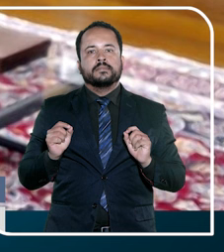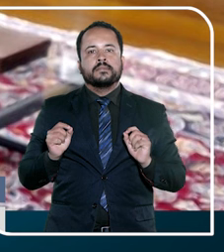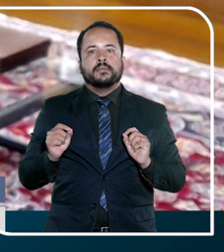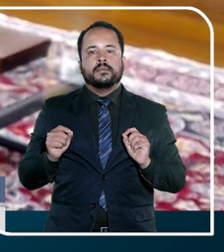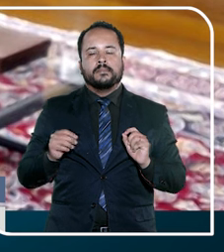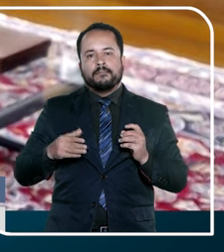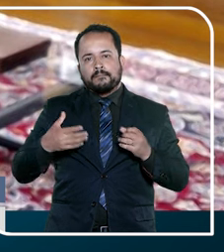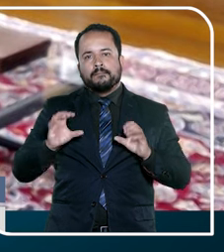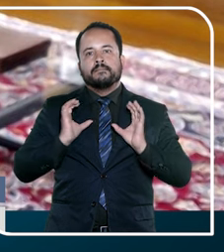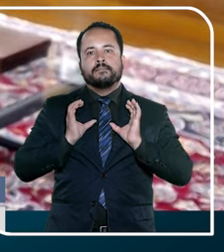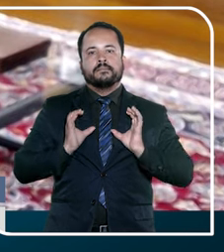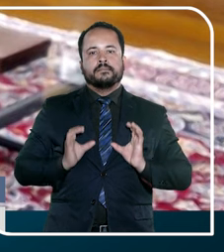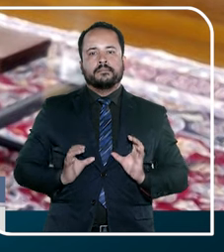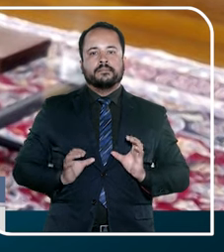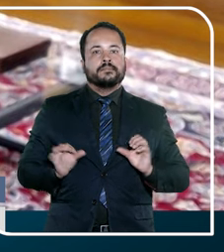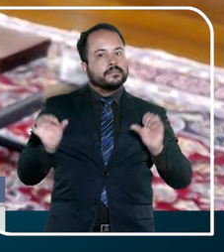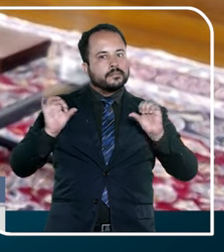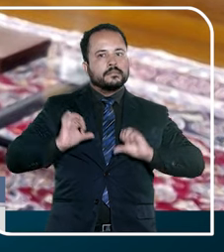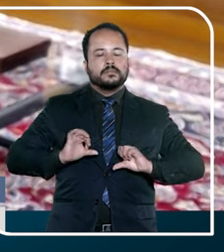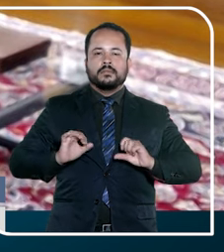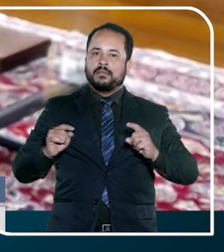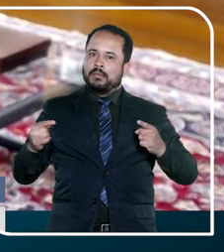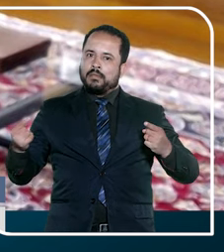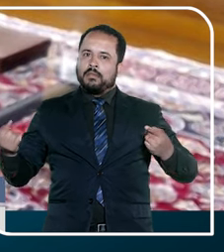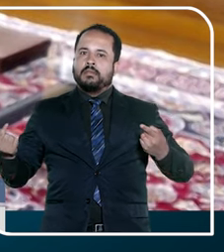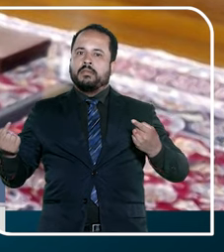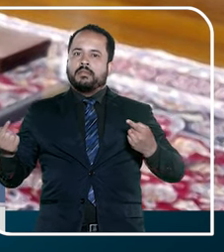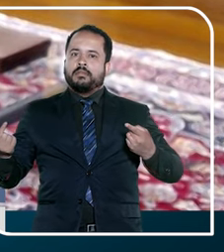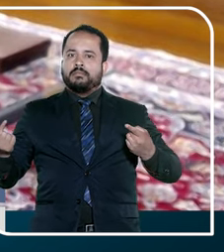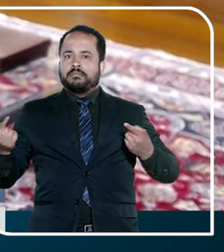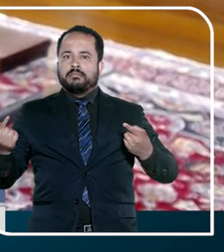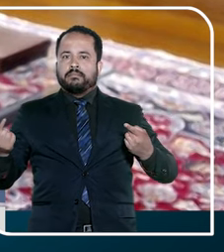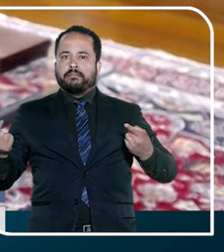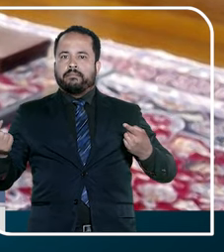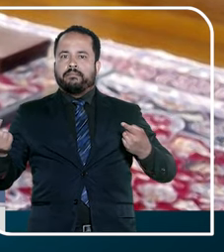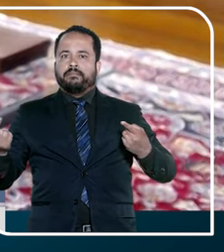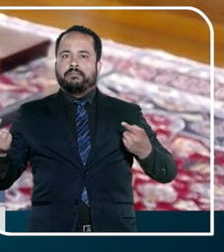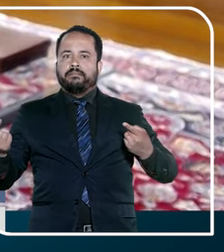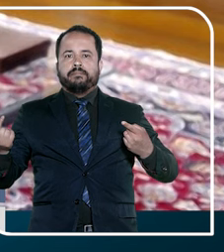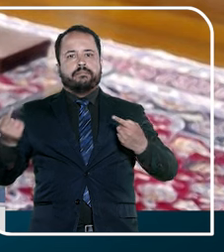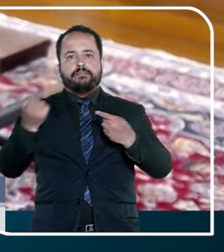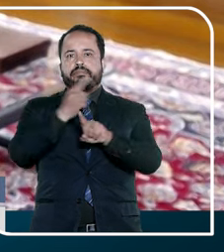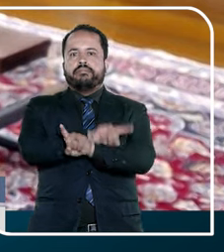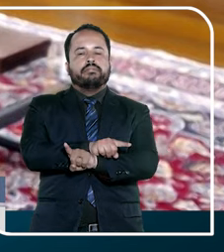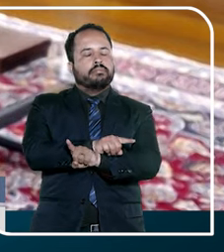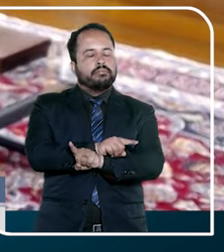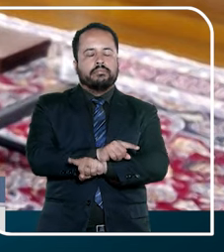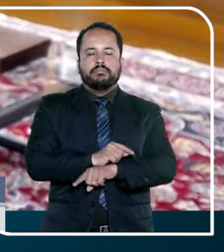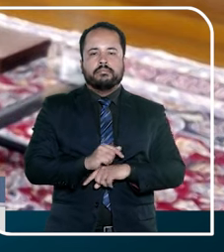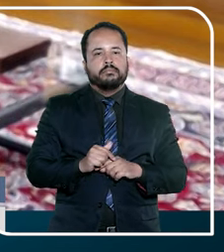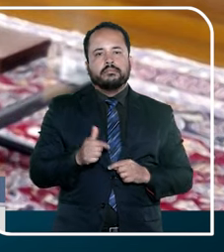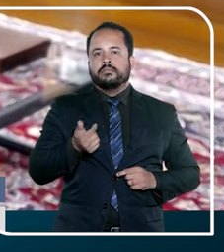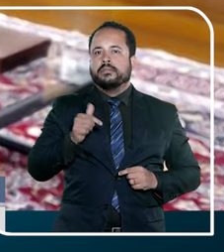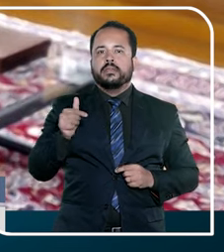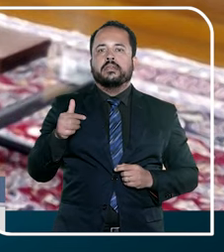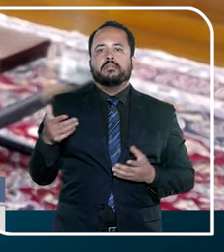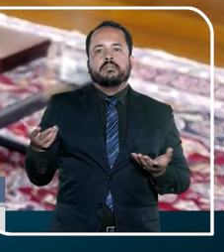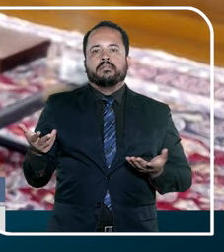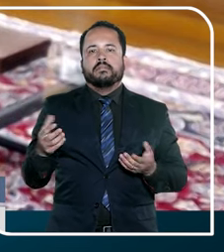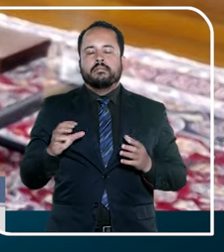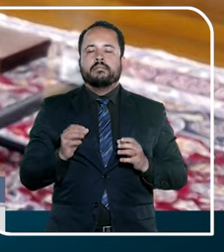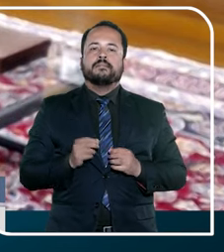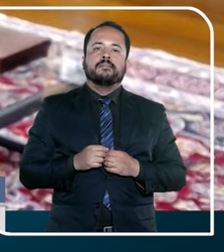bagatelar agora é evidente que assim como na hipótese do da né Um Pescador que é flagrado